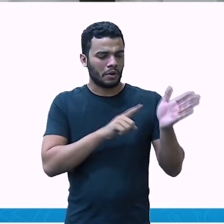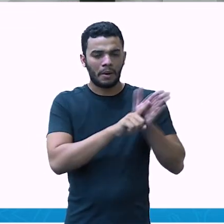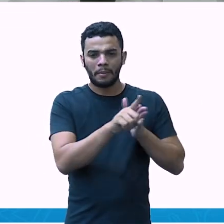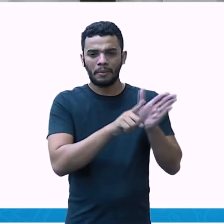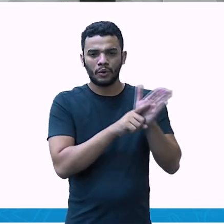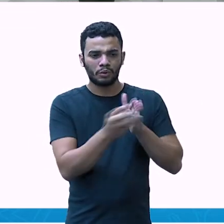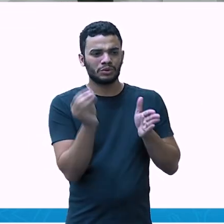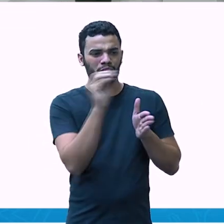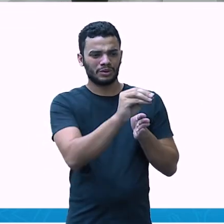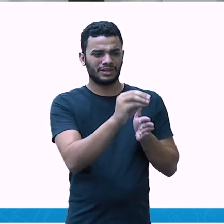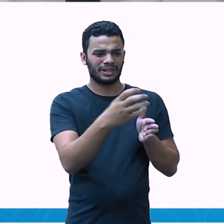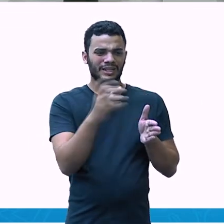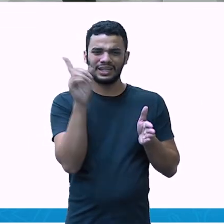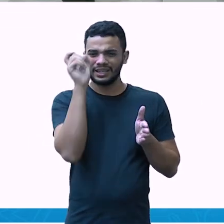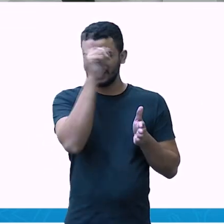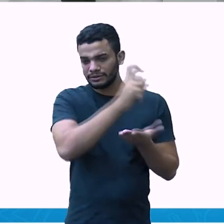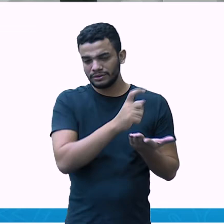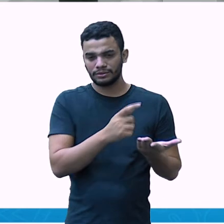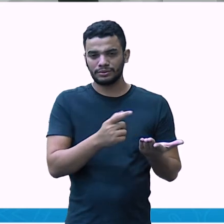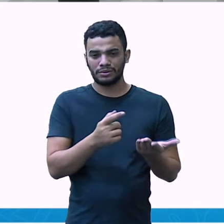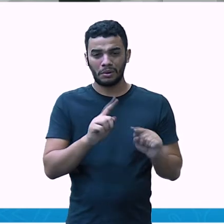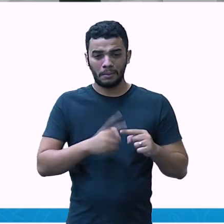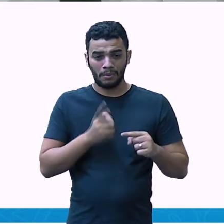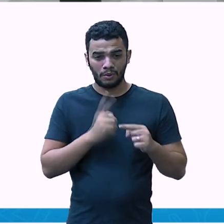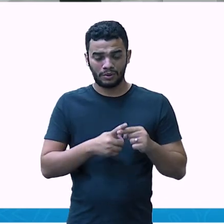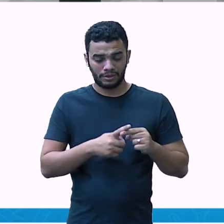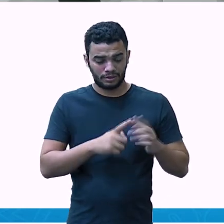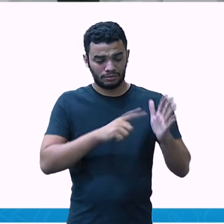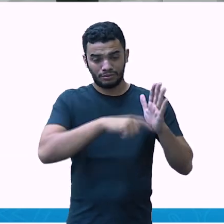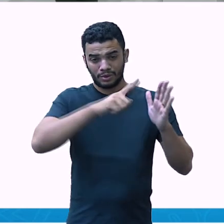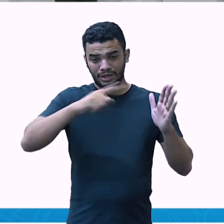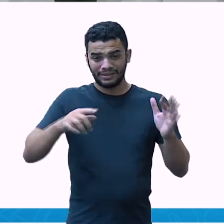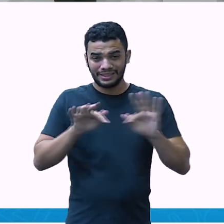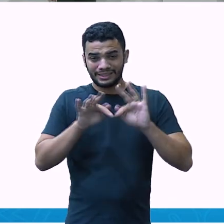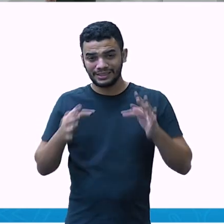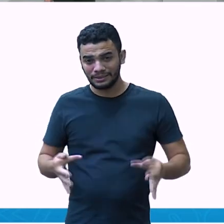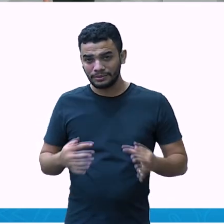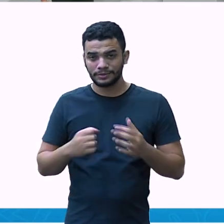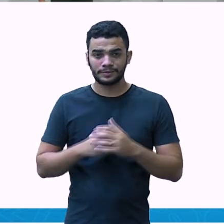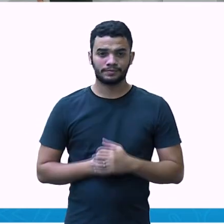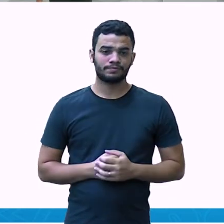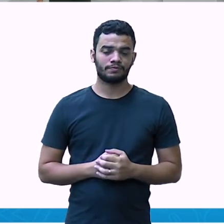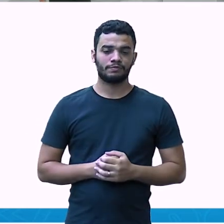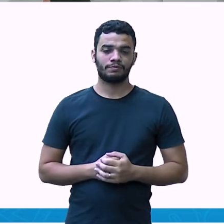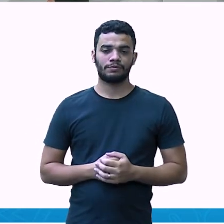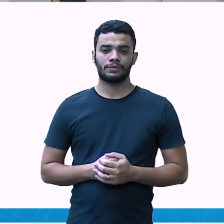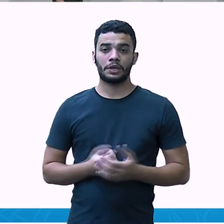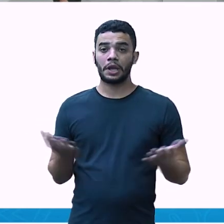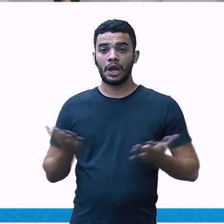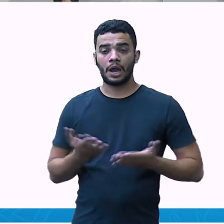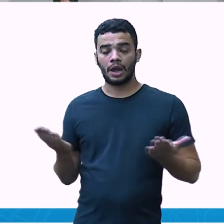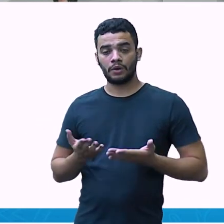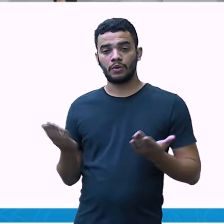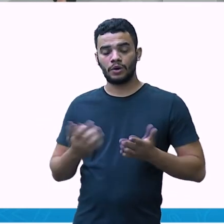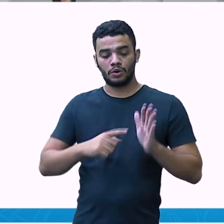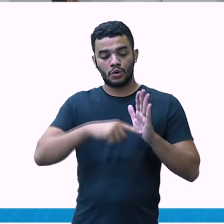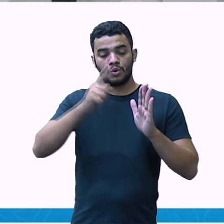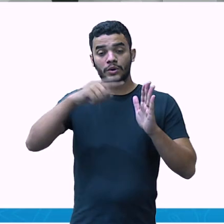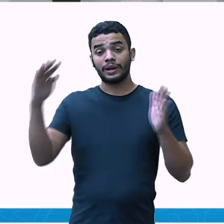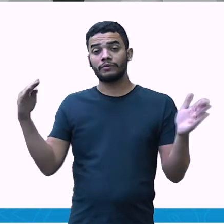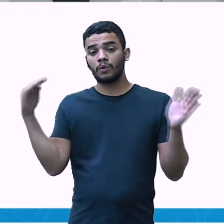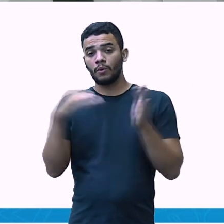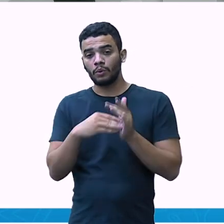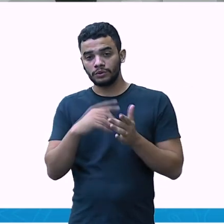finalizarmos, nós vamos ver o nosso último gráfico, que é o histograma. O histograma,